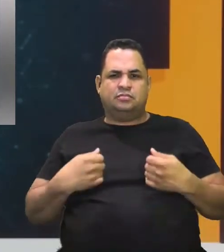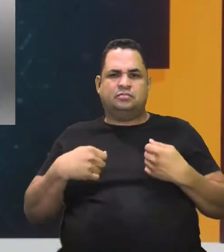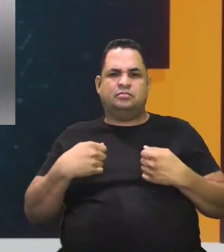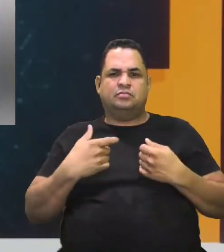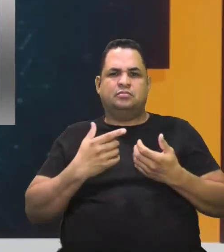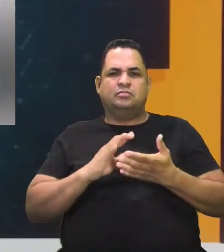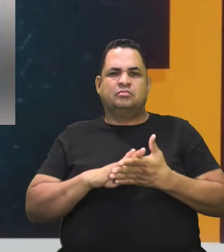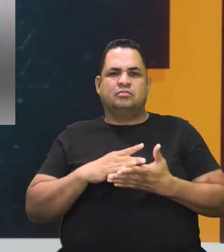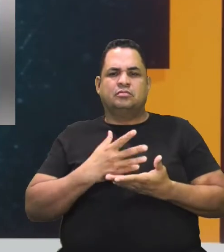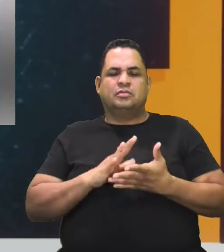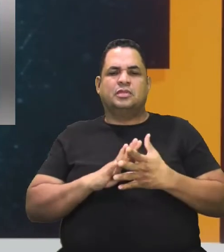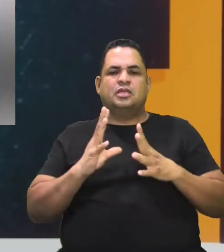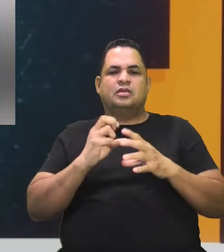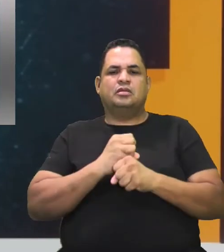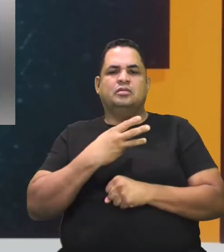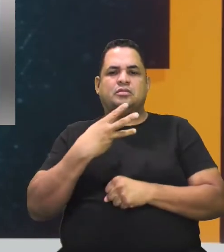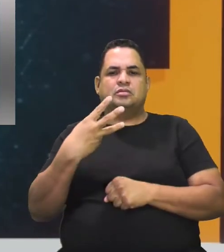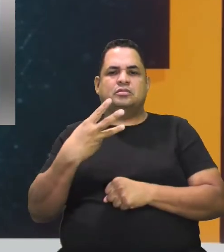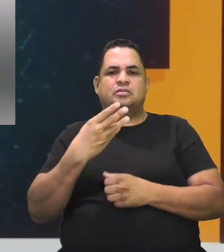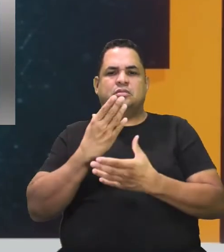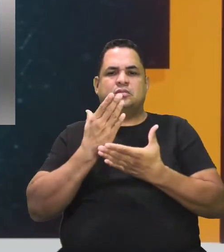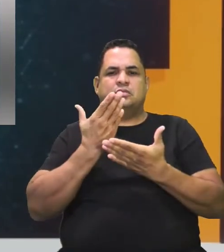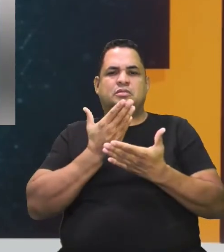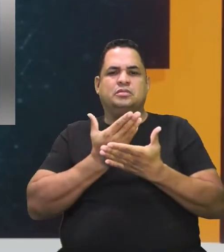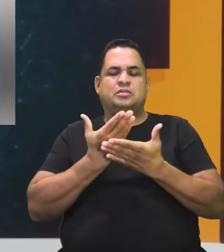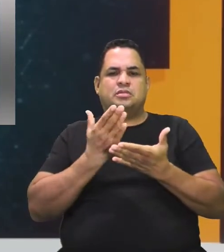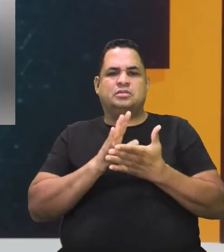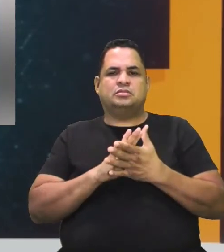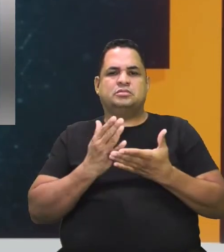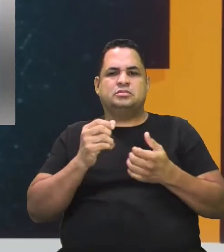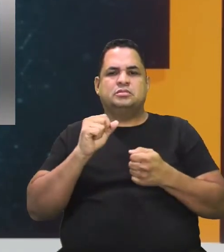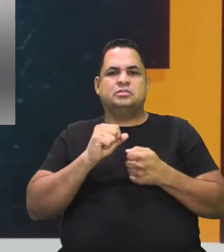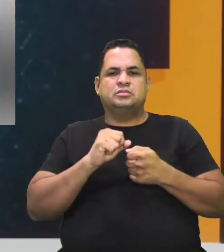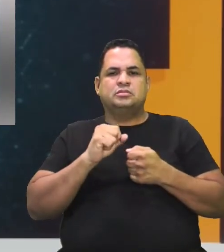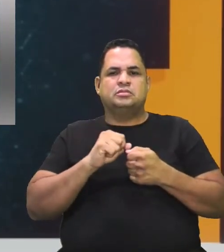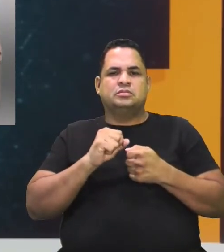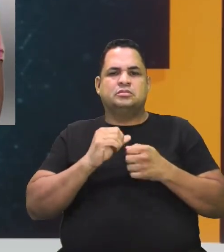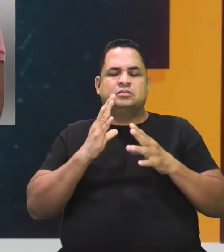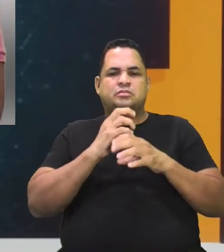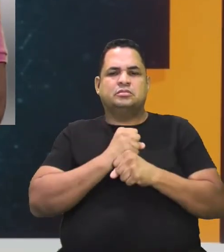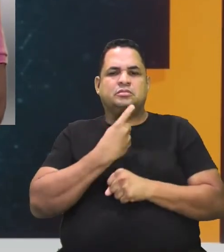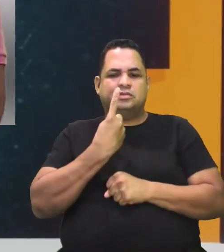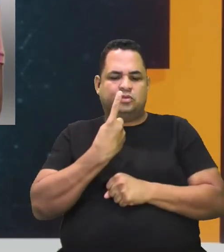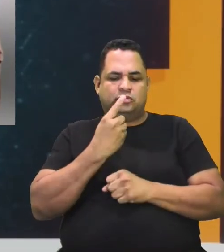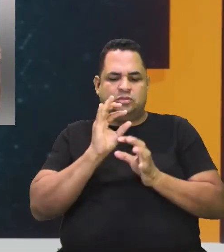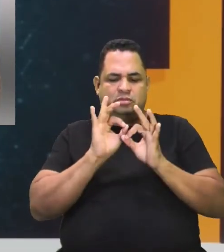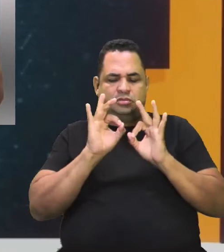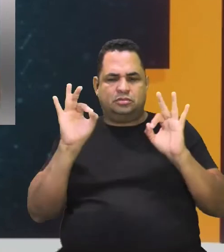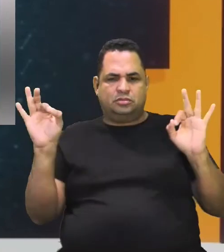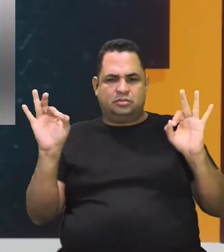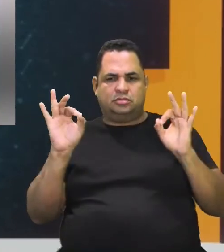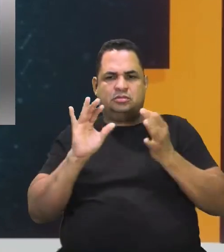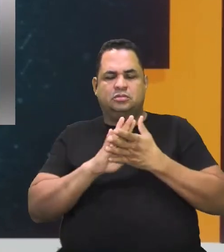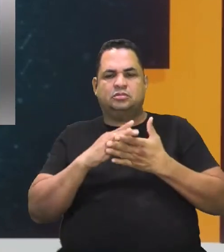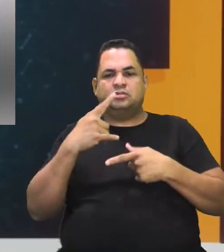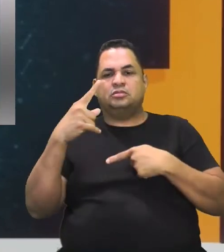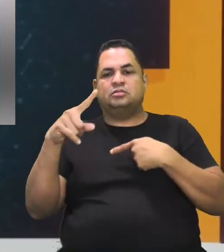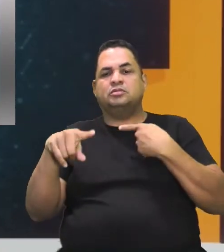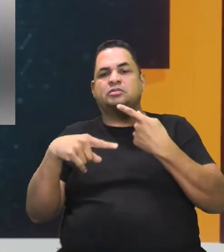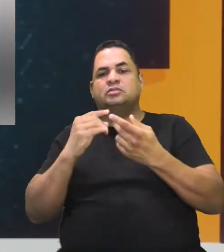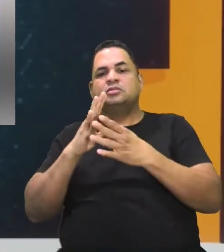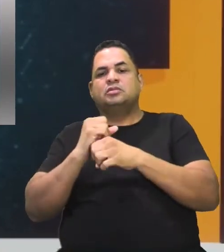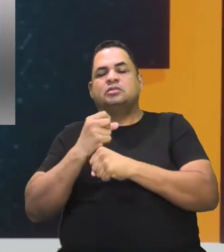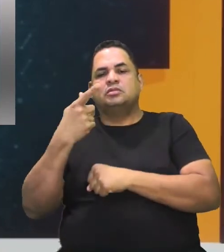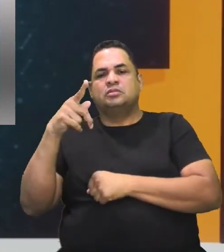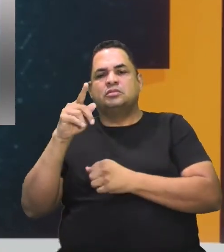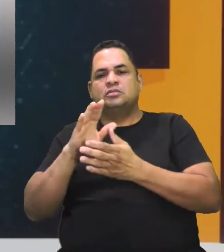calcular as três distâncias. Como a aula vai ficar meio apertada, a gente faz o quê? A gente calcula uma distância e vocês calculam as outras